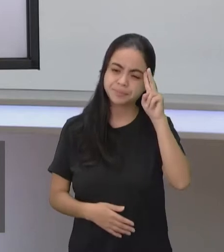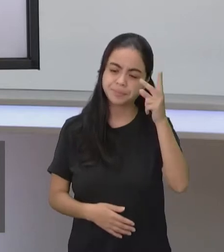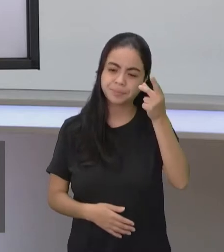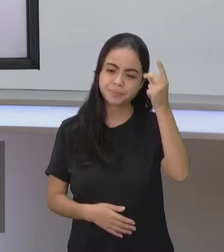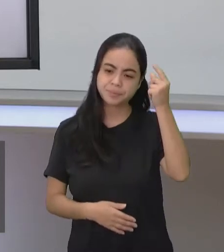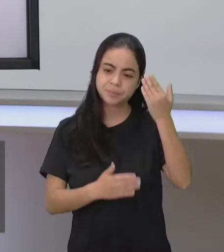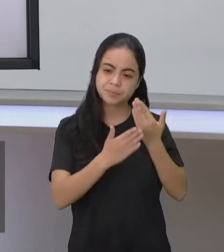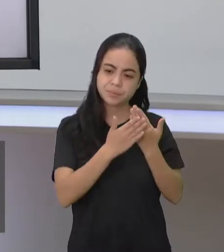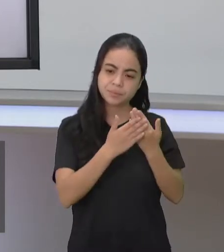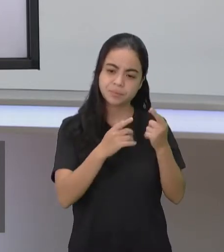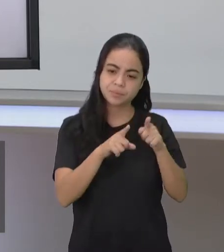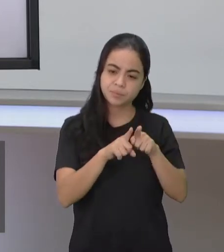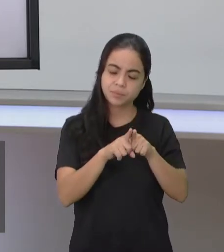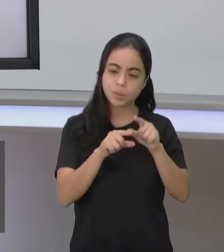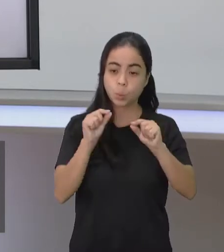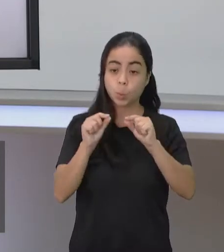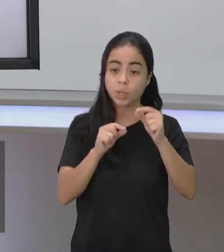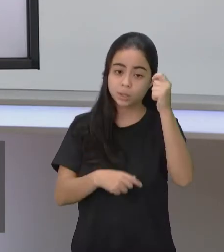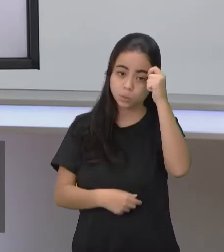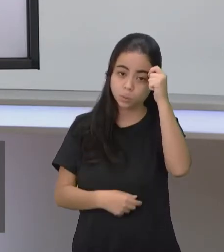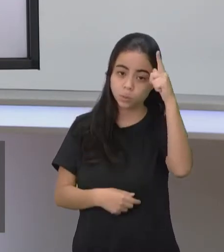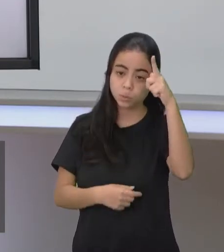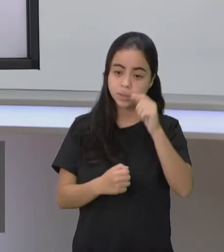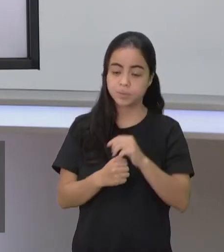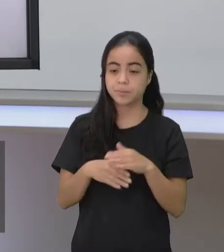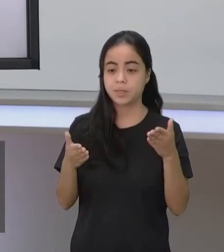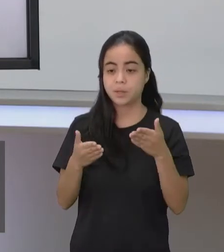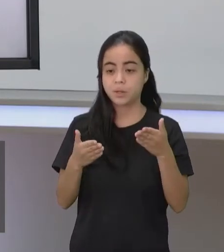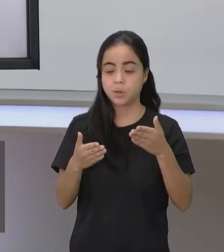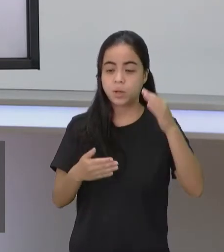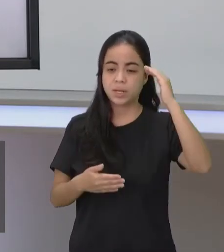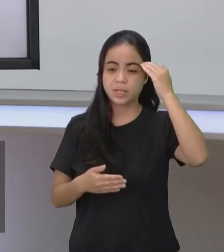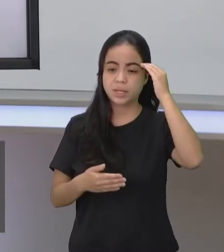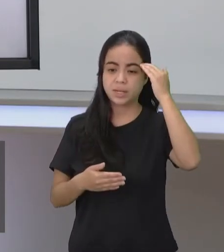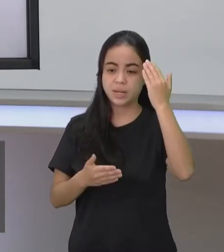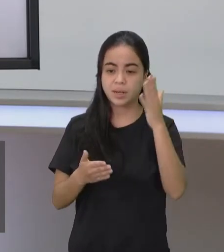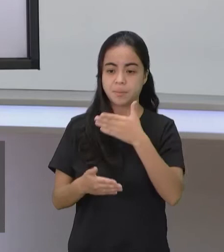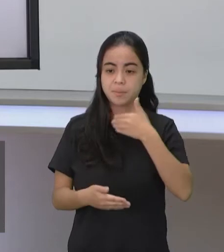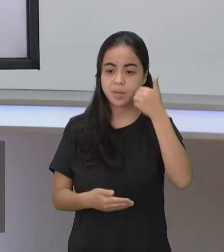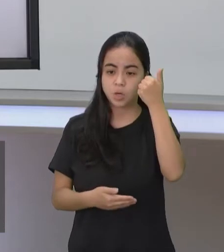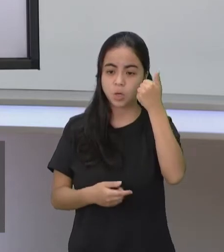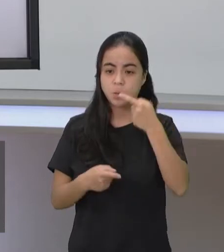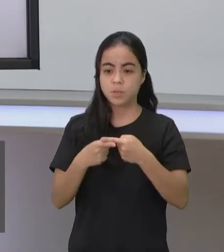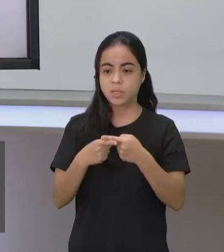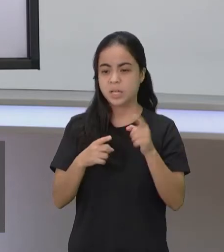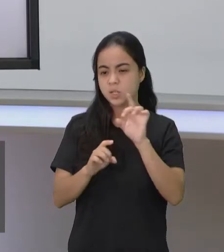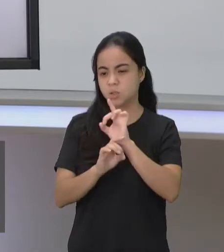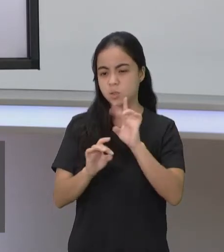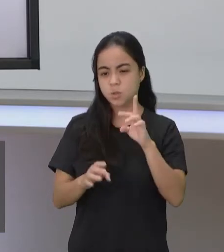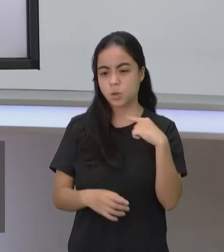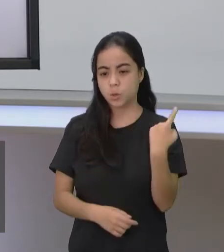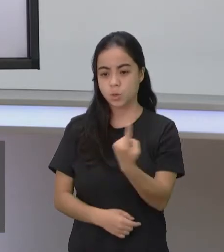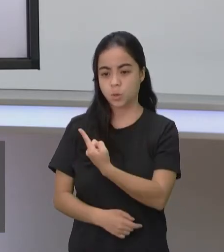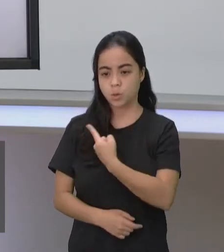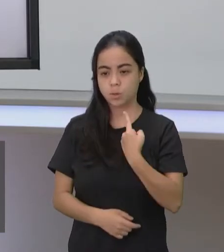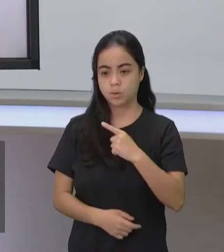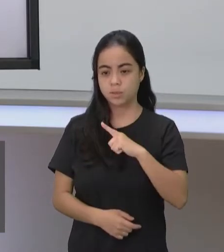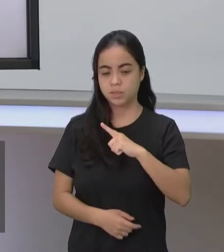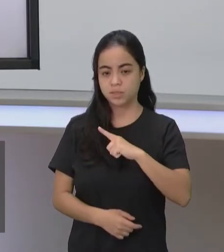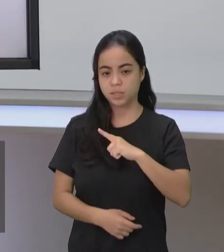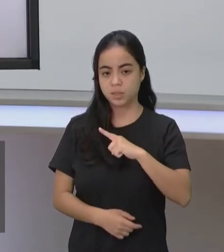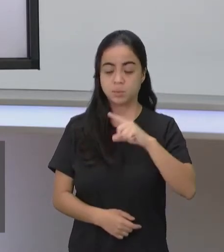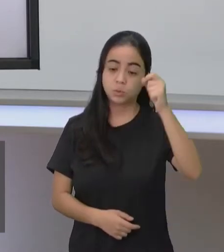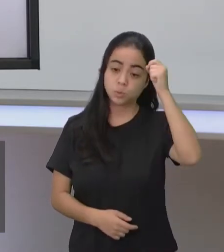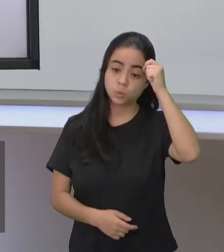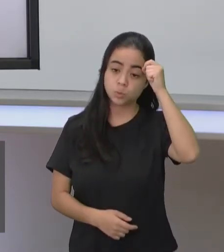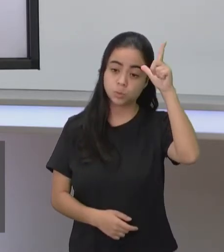aula o que é cultura. E agora a gente vai entender um pouco melhor o porquê que só nós, né, temos essa questão da